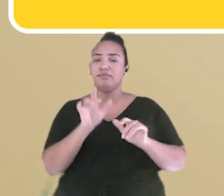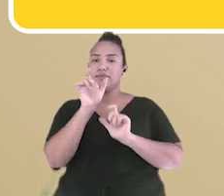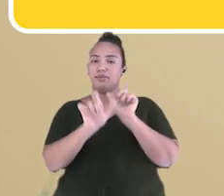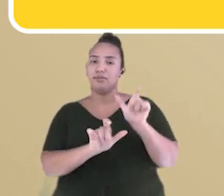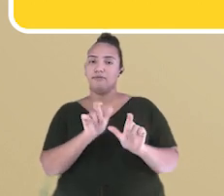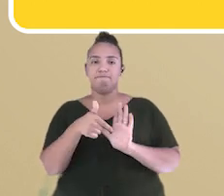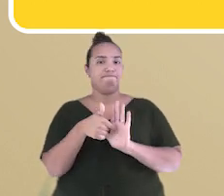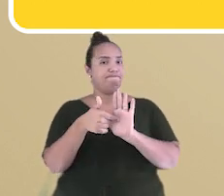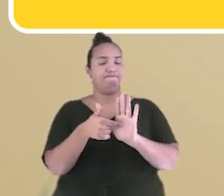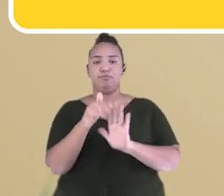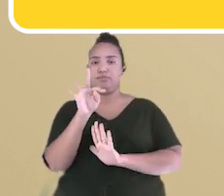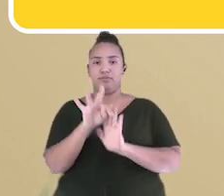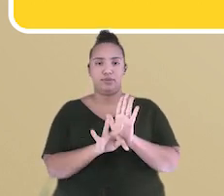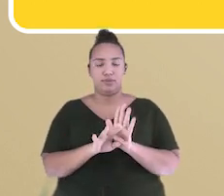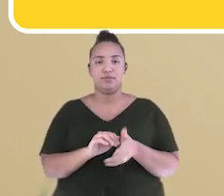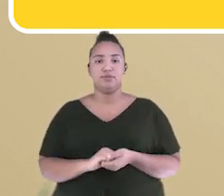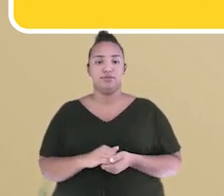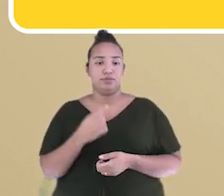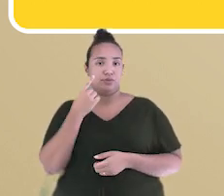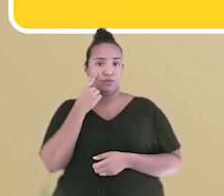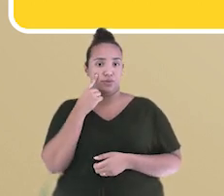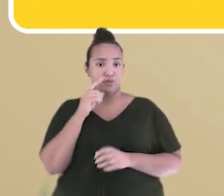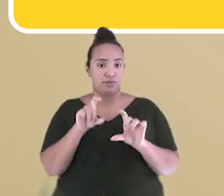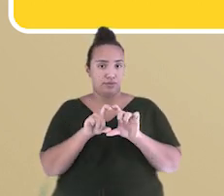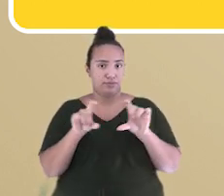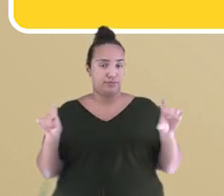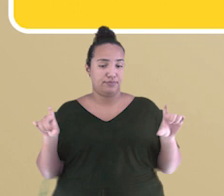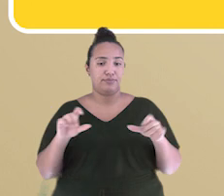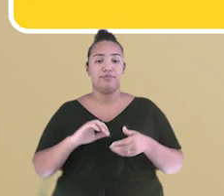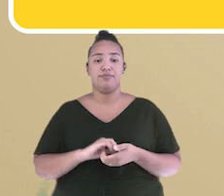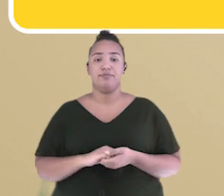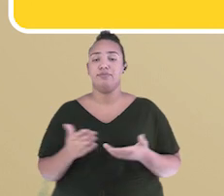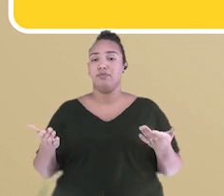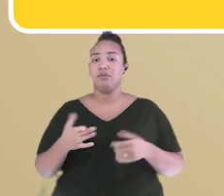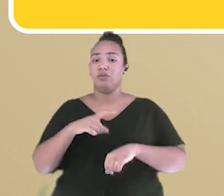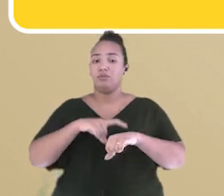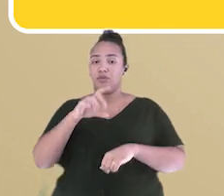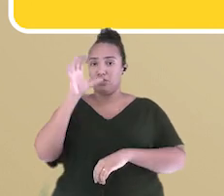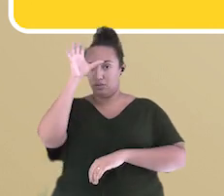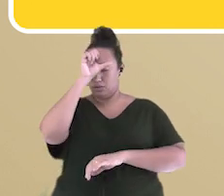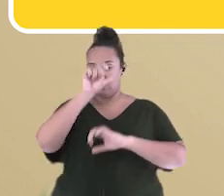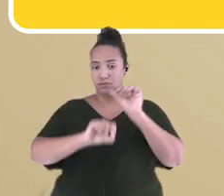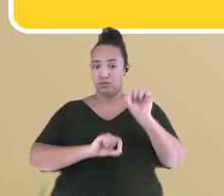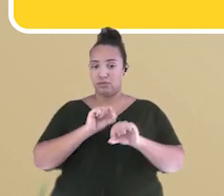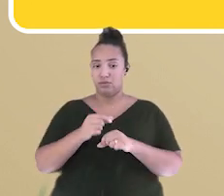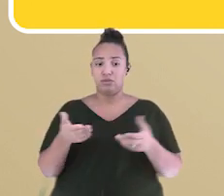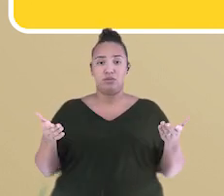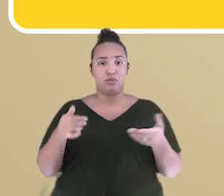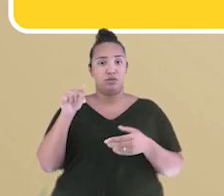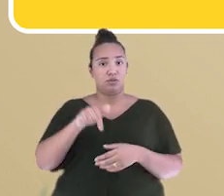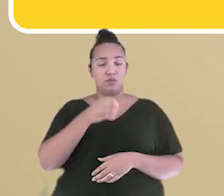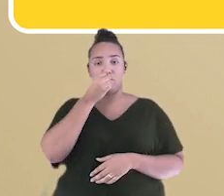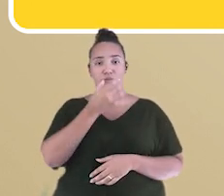essas palavras não apareçam no texto. Observe esse trecho. É hora de aprender que esse é